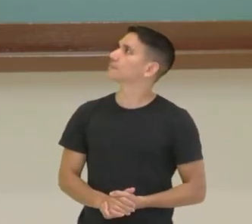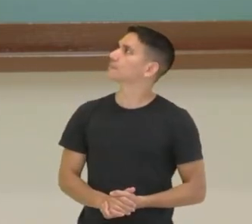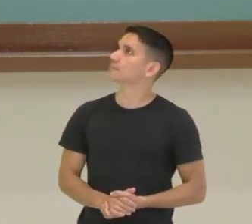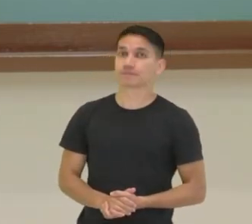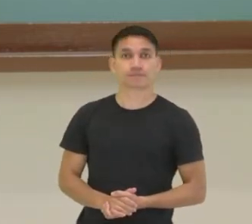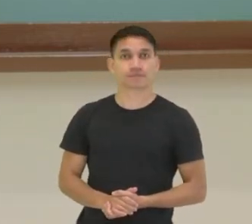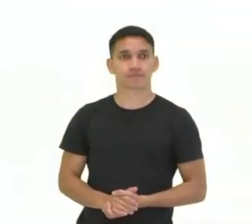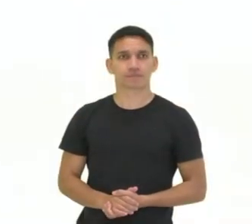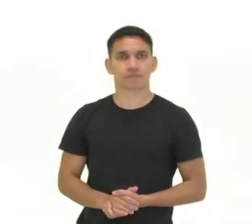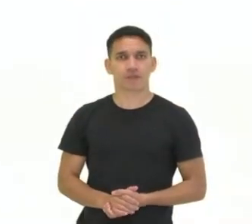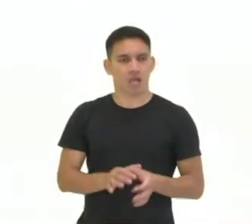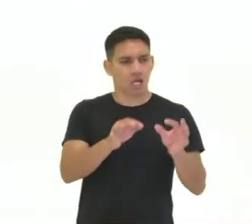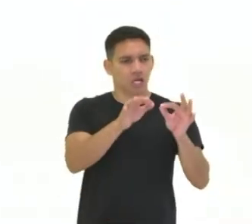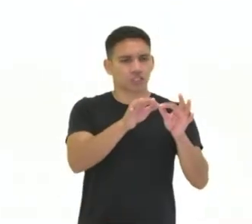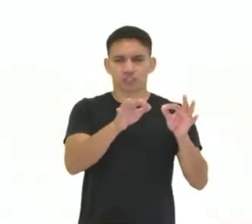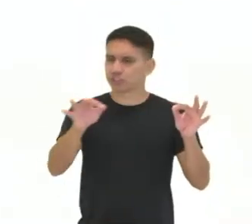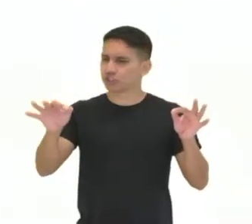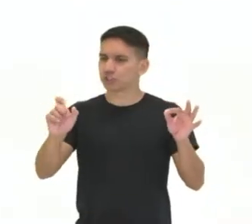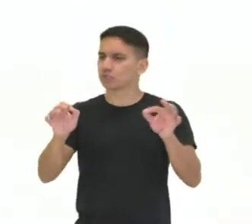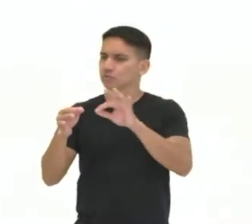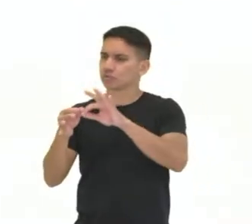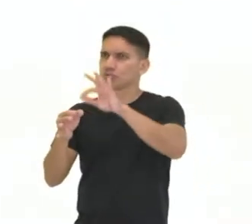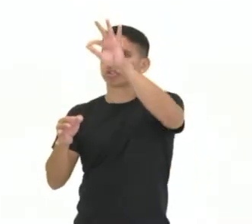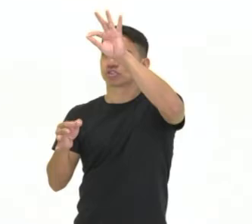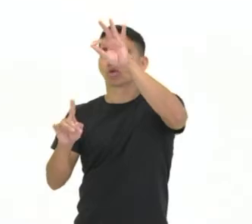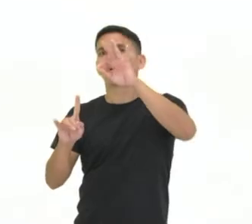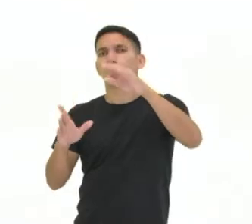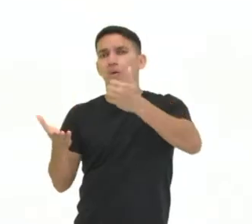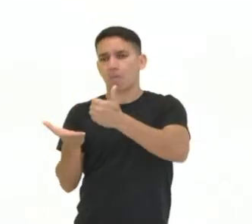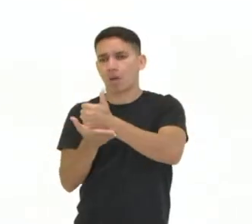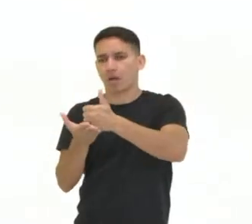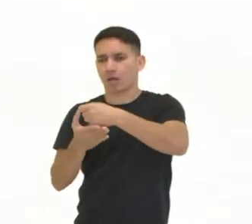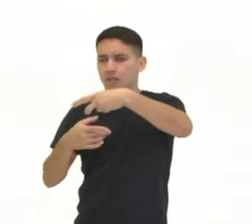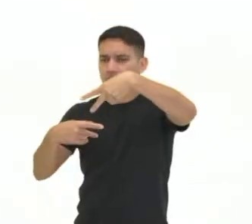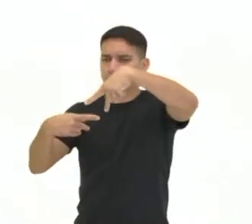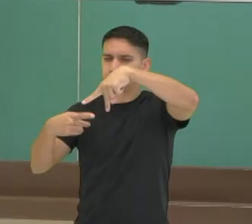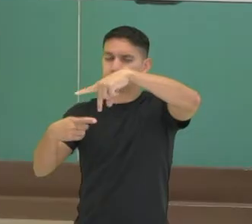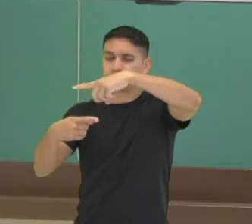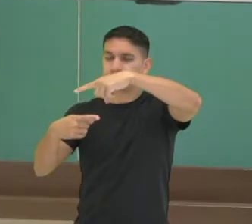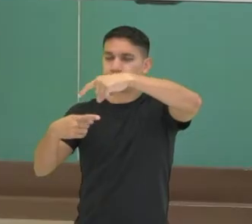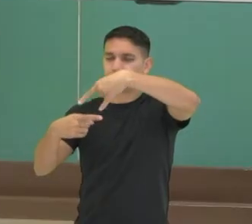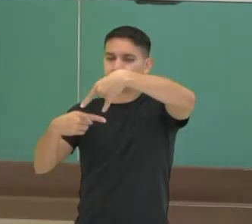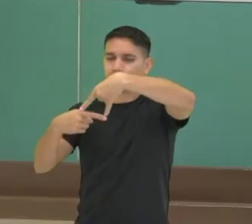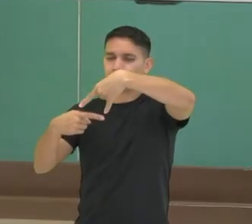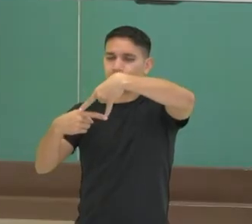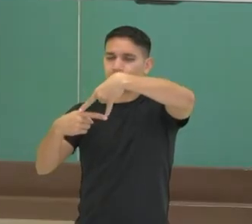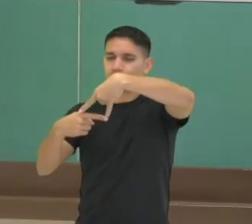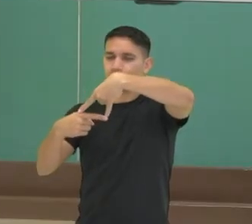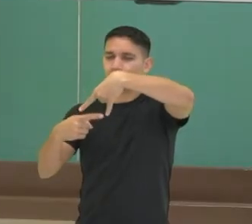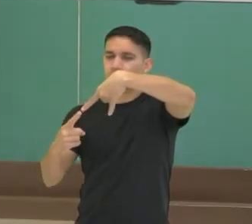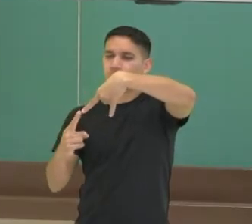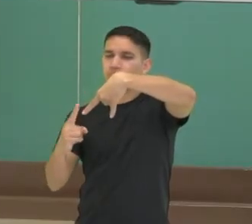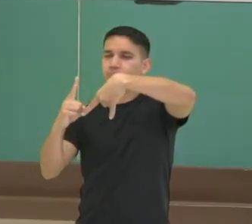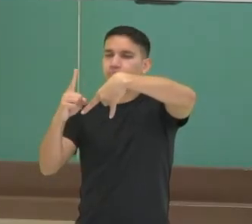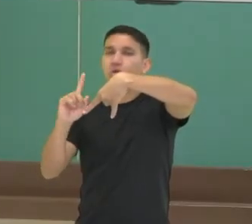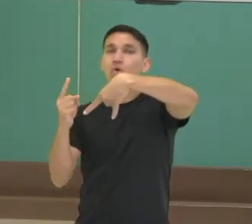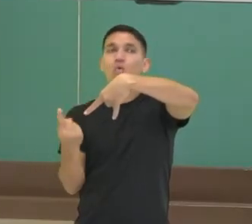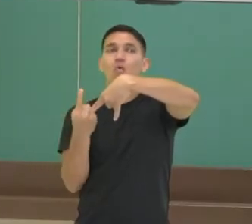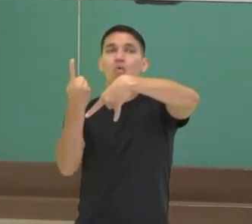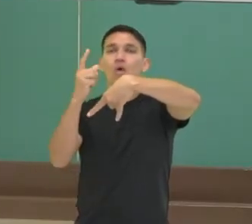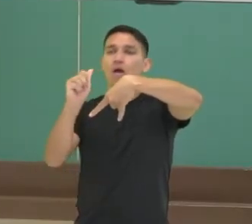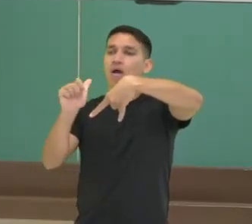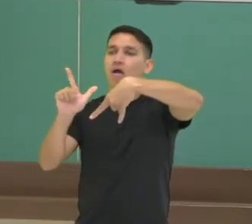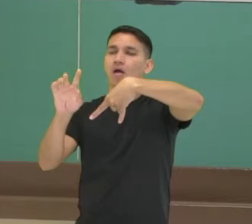A distância entre as bases é chamada de altura, tá? Então olha só, eu tenho aqui as 2